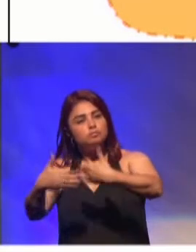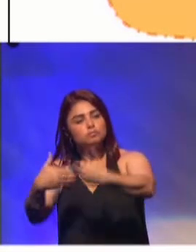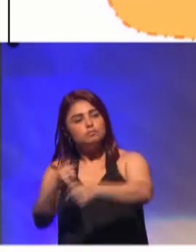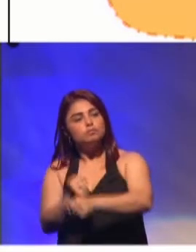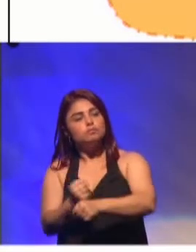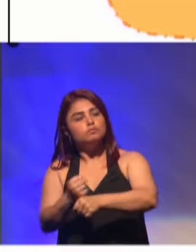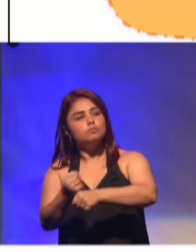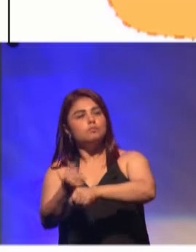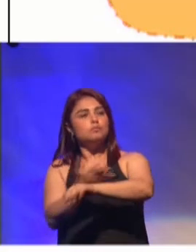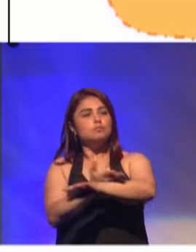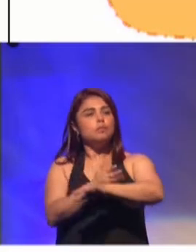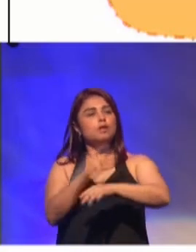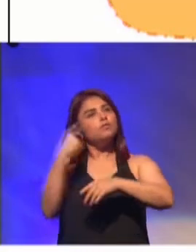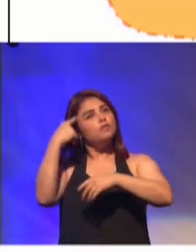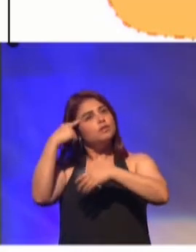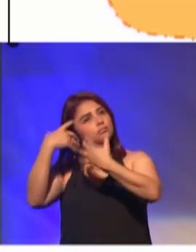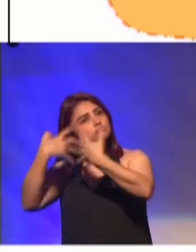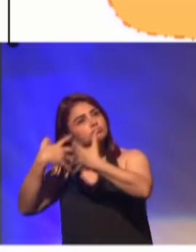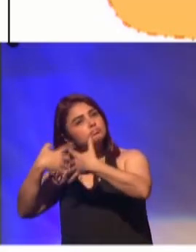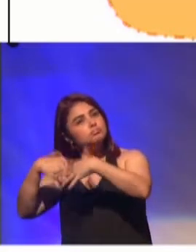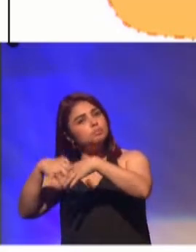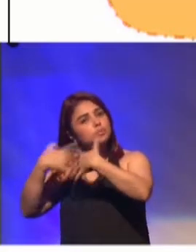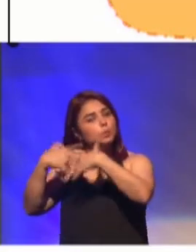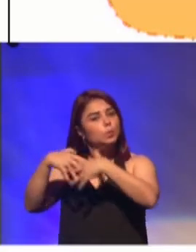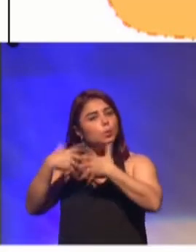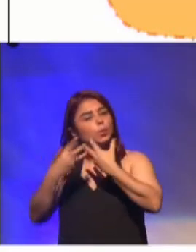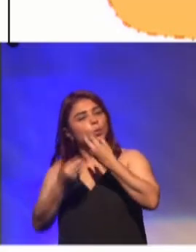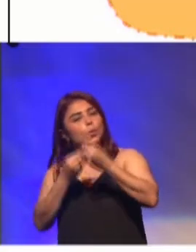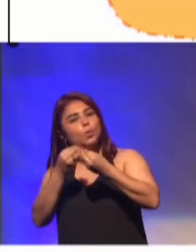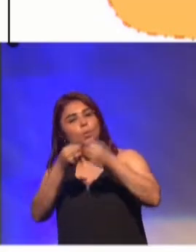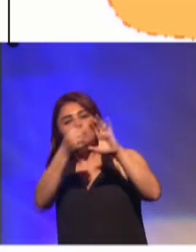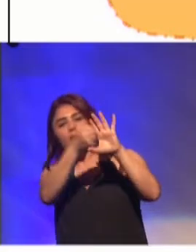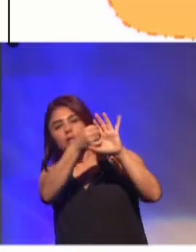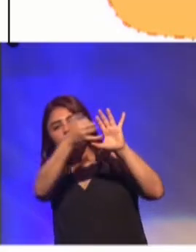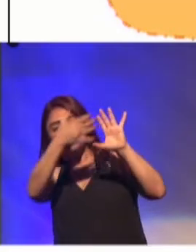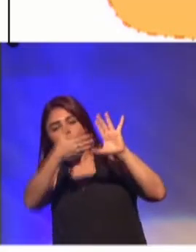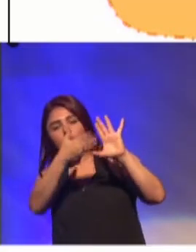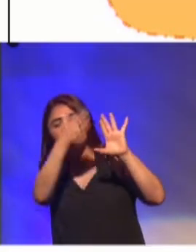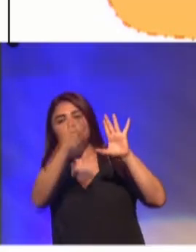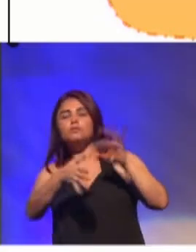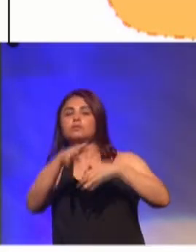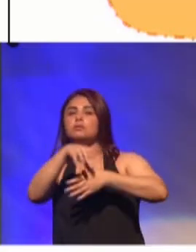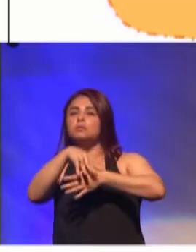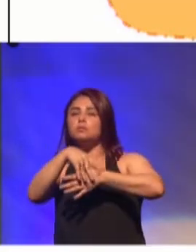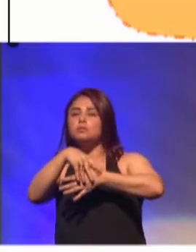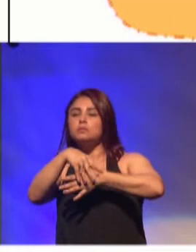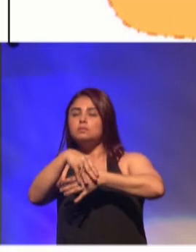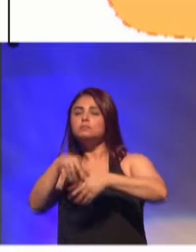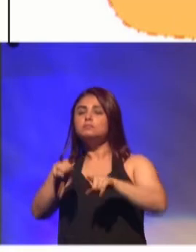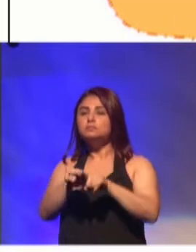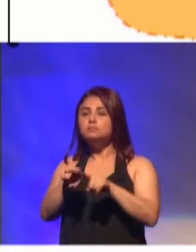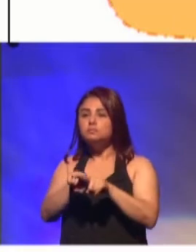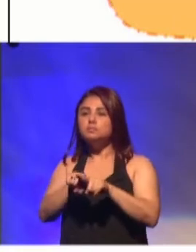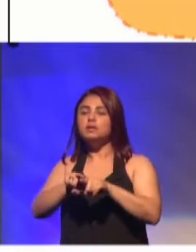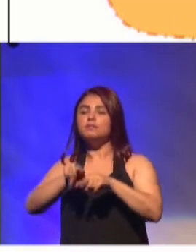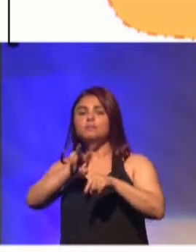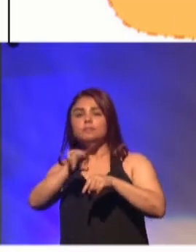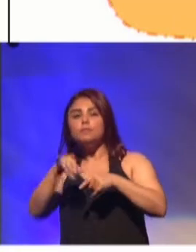um raciocínio clínico em cima disso, pelas características fisiopatológicas, e depois a gente vai